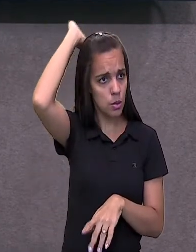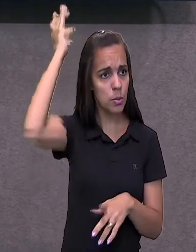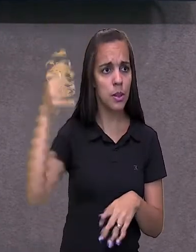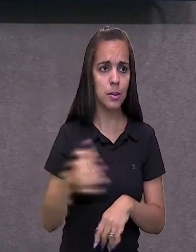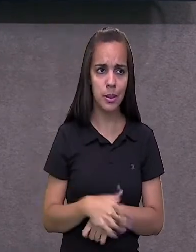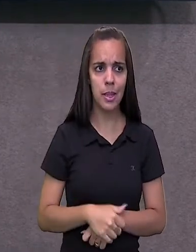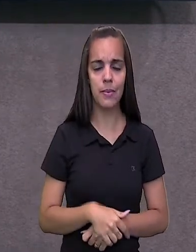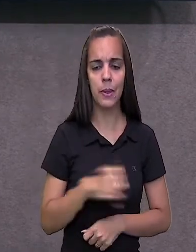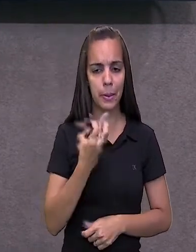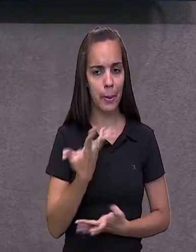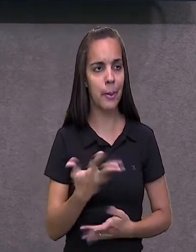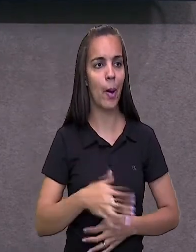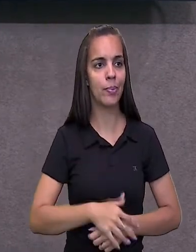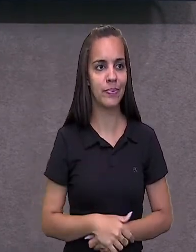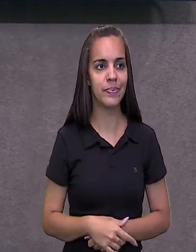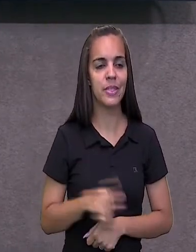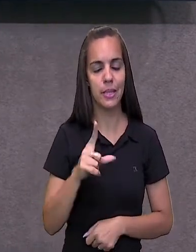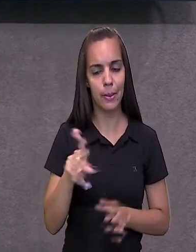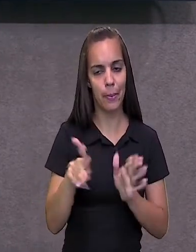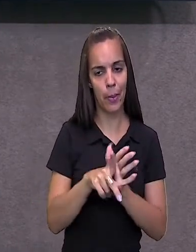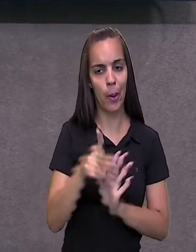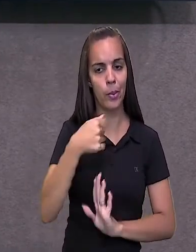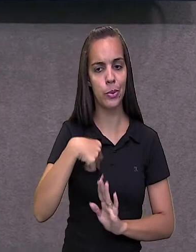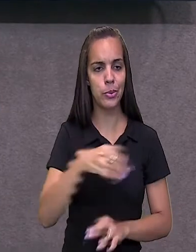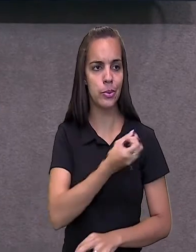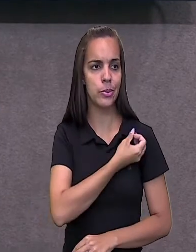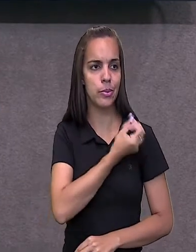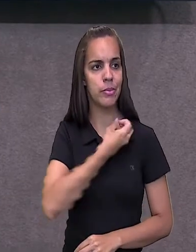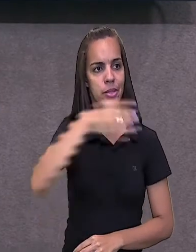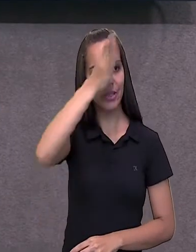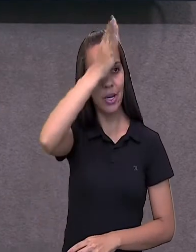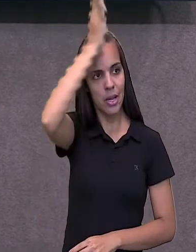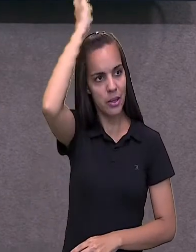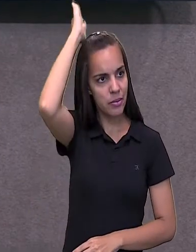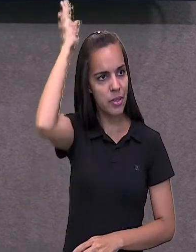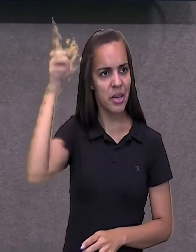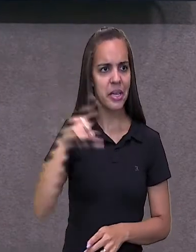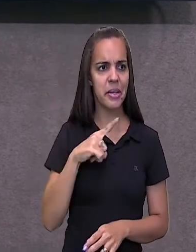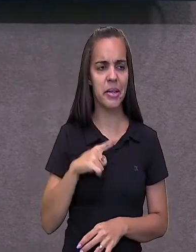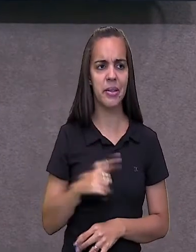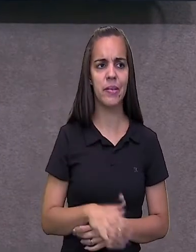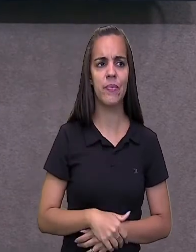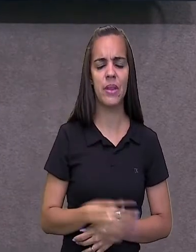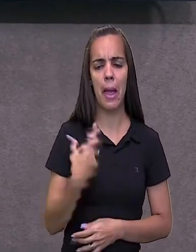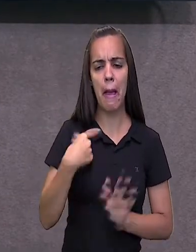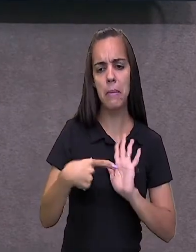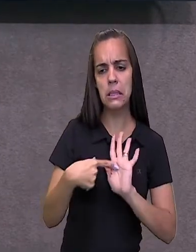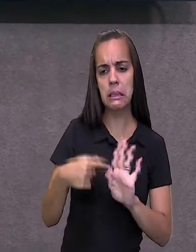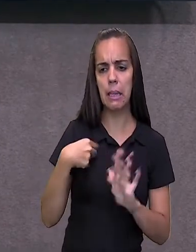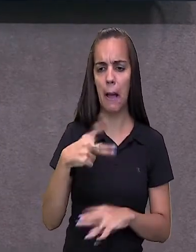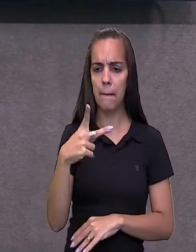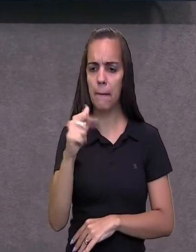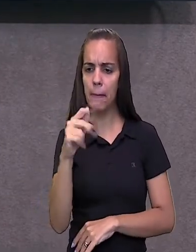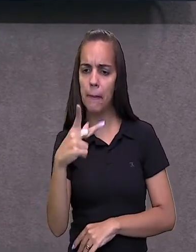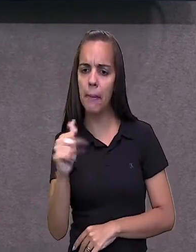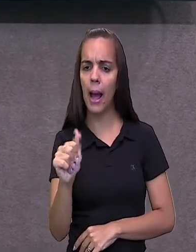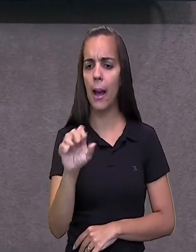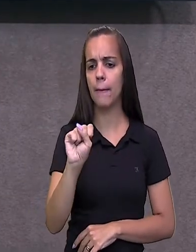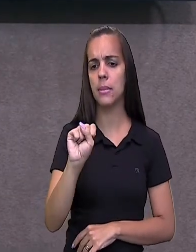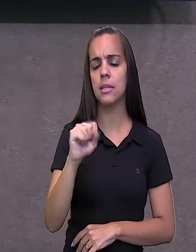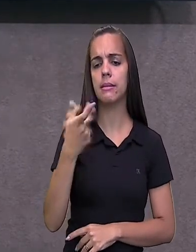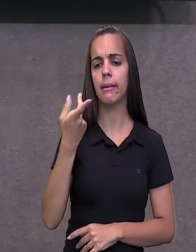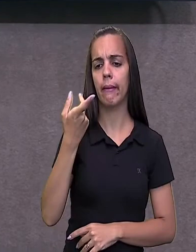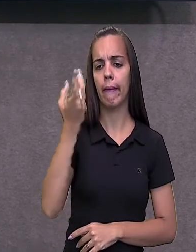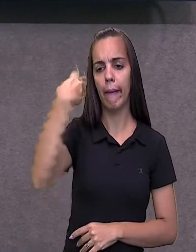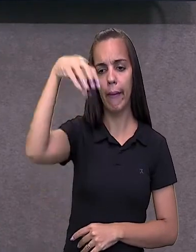mesmo? Pois é, são os números romanos. Nomes de papas, de rei, são representados por essas letras. E olha as